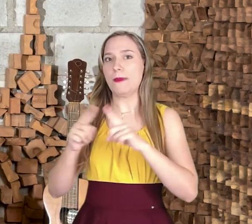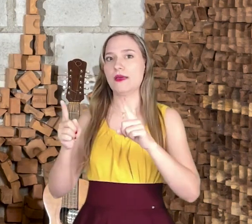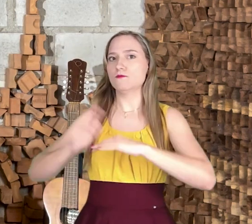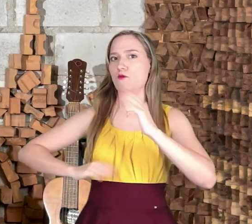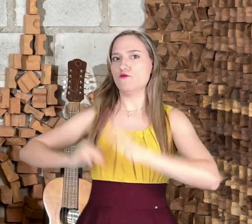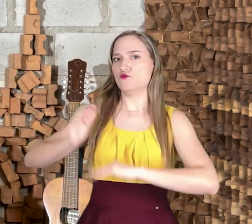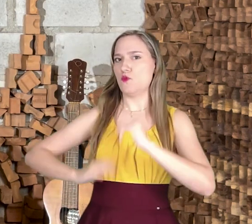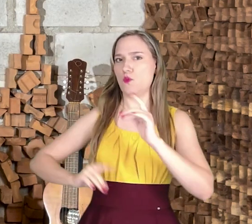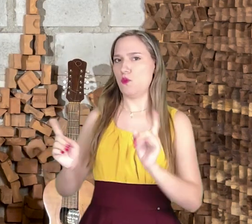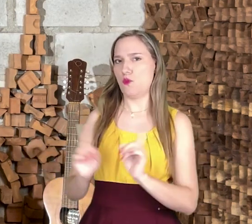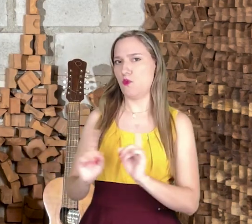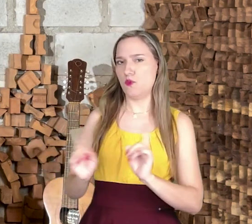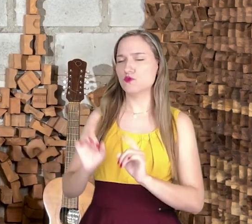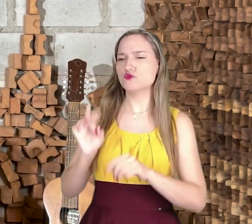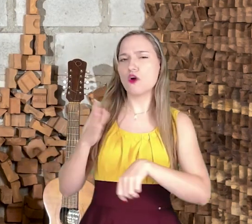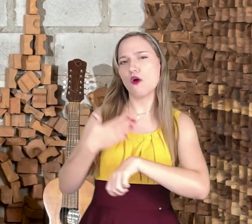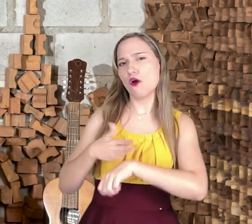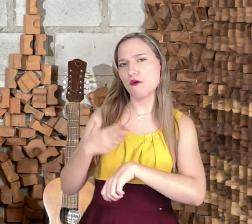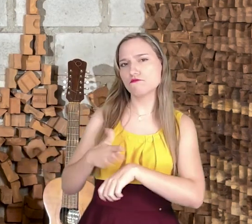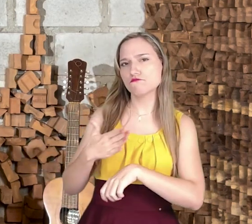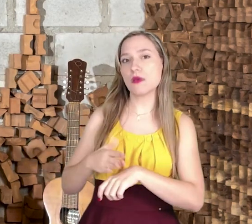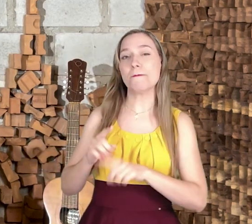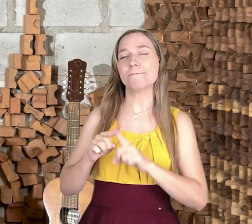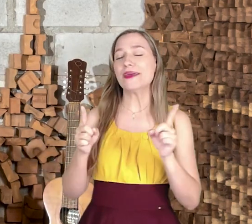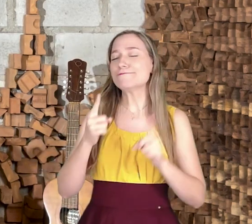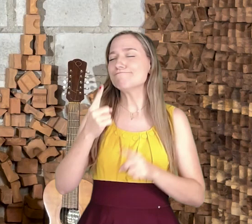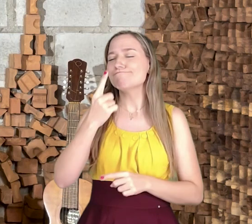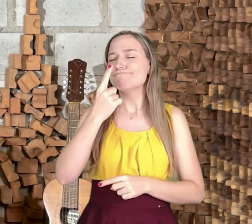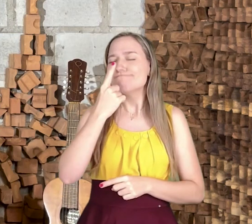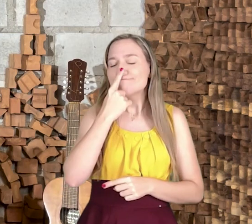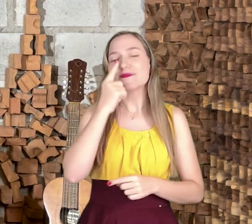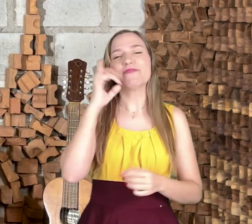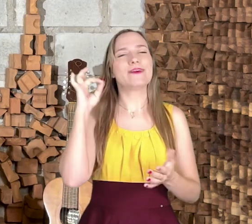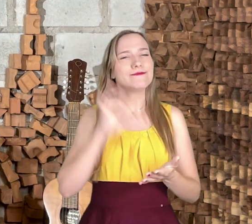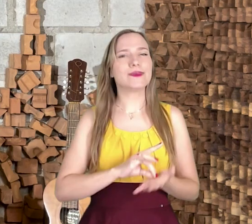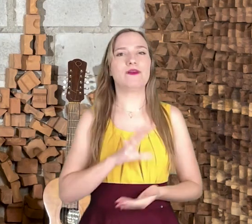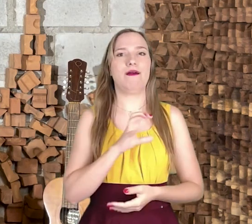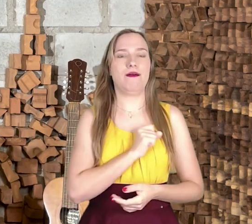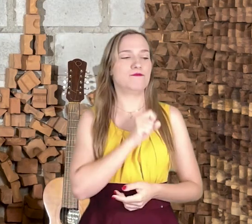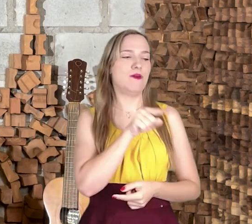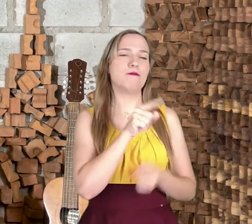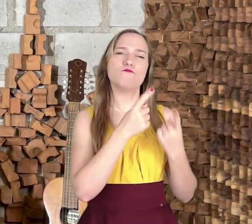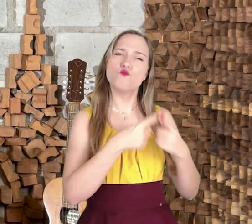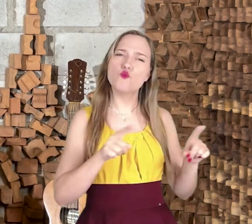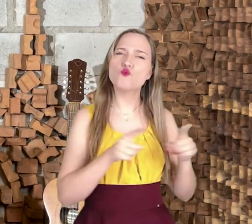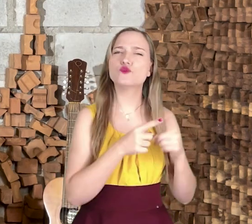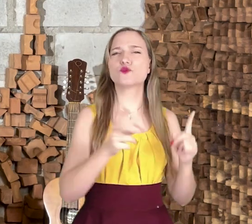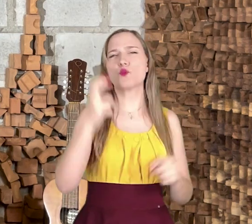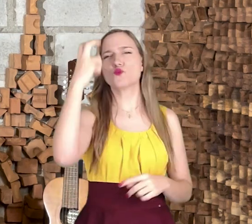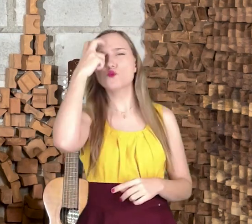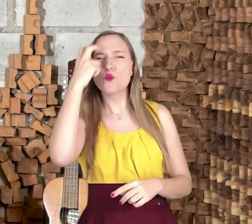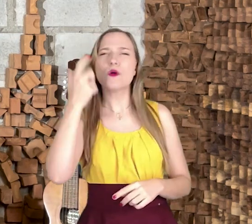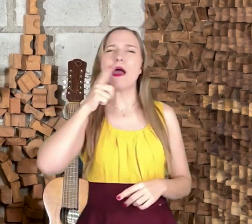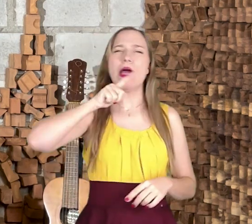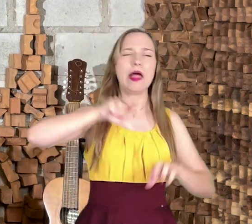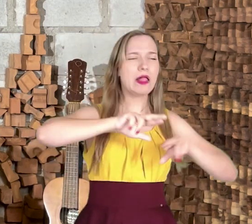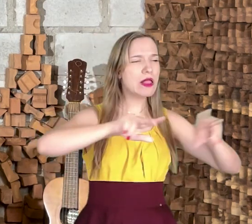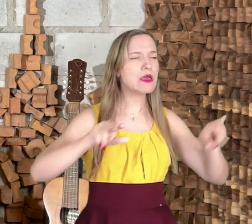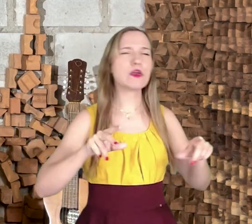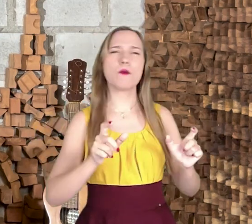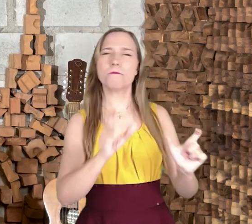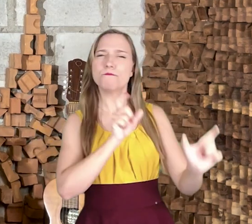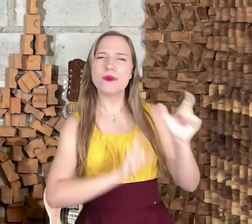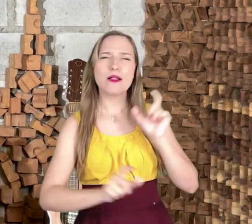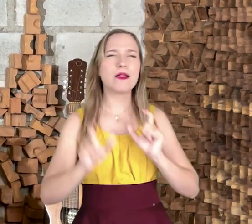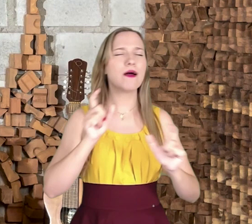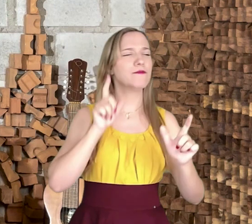profissionalmente. Mas eu sou muito mais satisfeito assim, de ter caminhado pela música, pela cultura, dos idiomas, das palavras, da literatura, do teatro, da